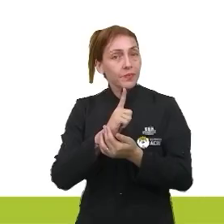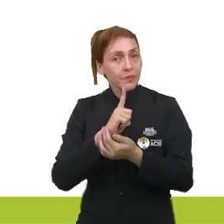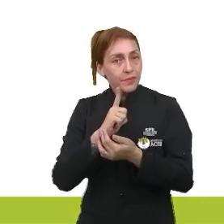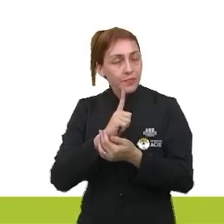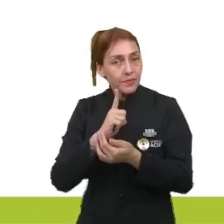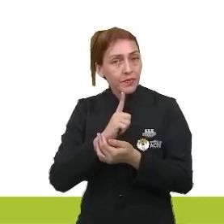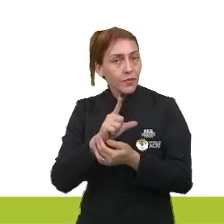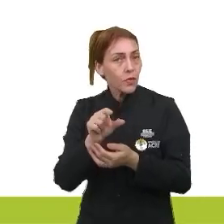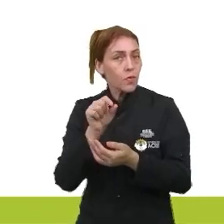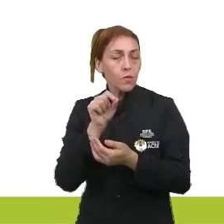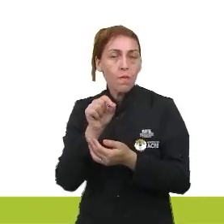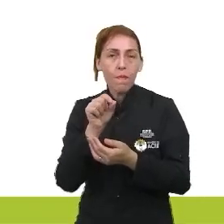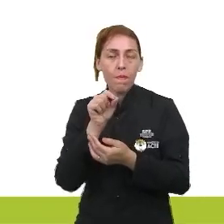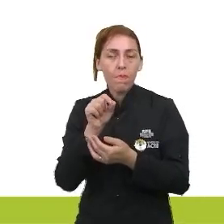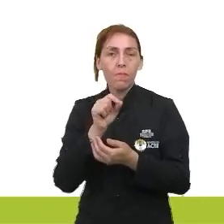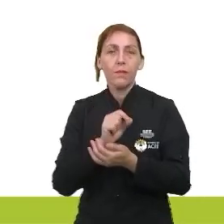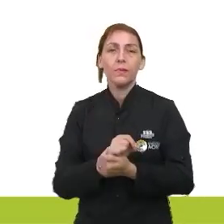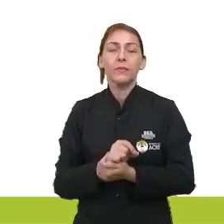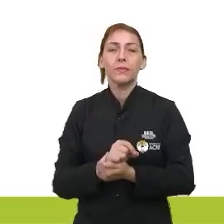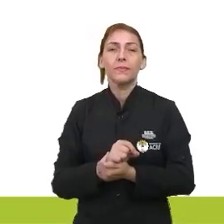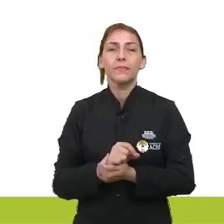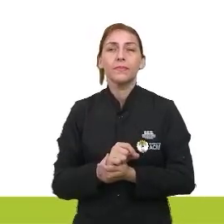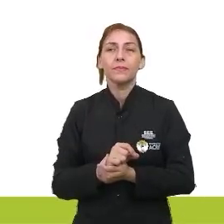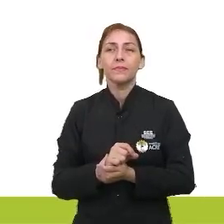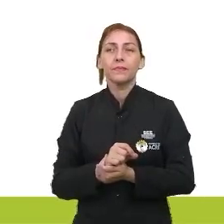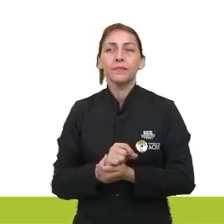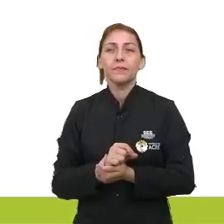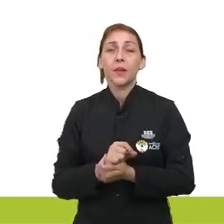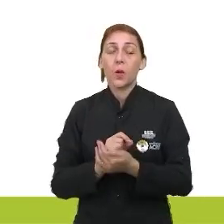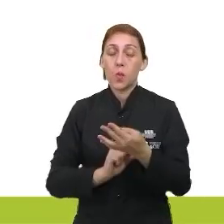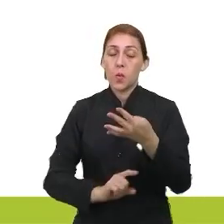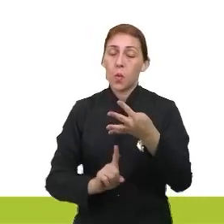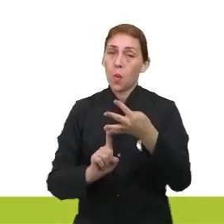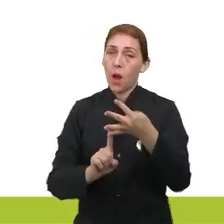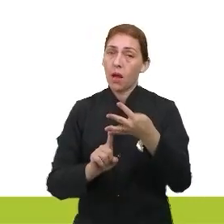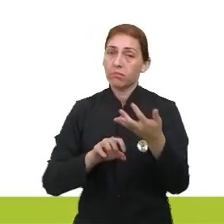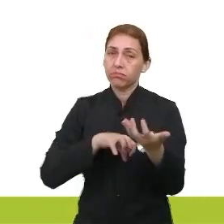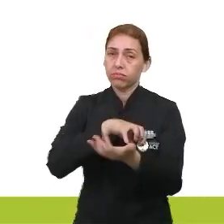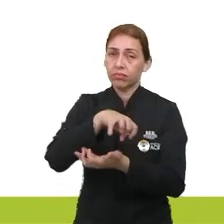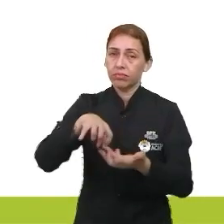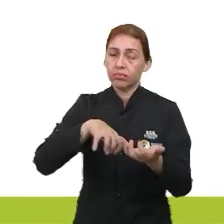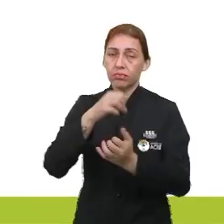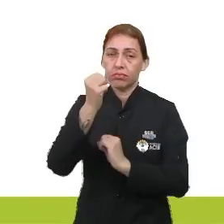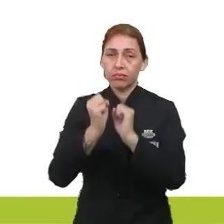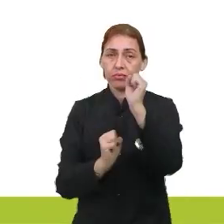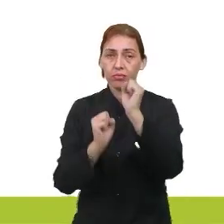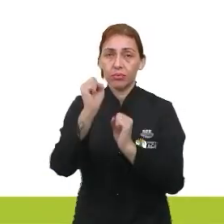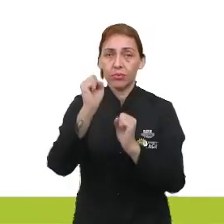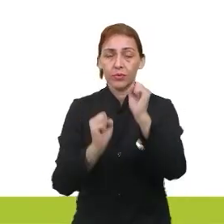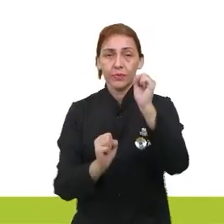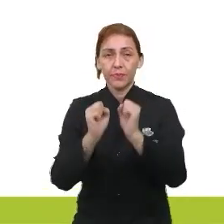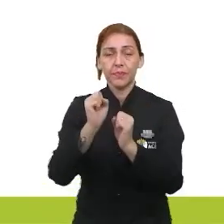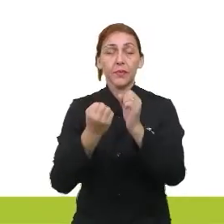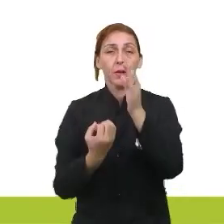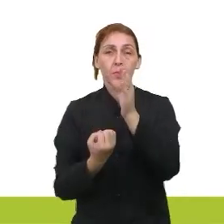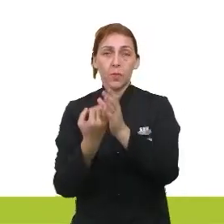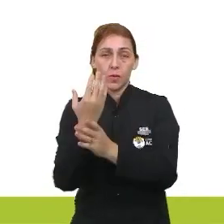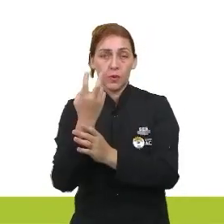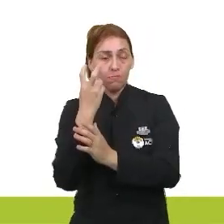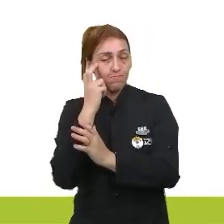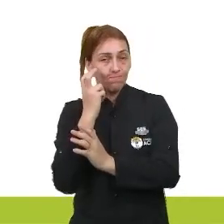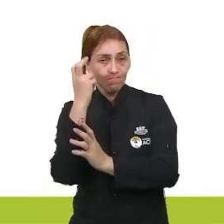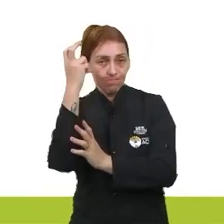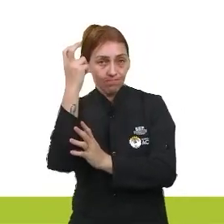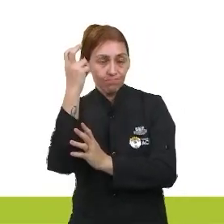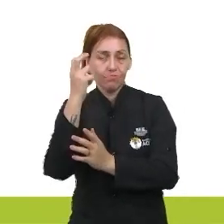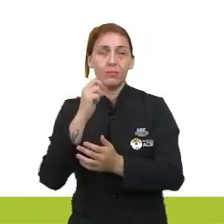tivemos o que é chamado de quarta revolução industrial. É uma produção inteligente,